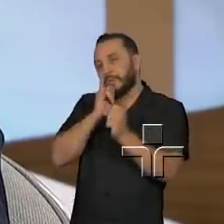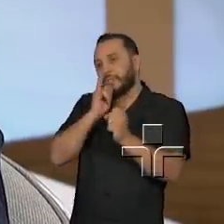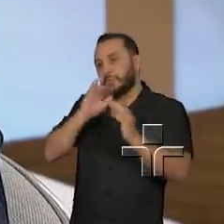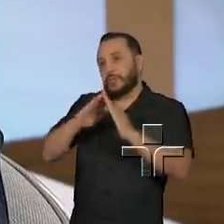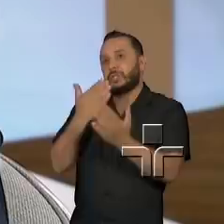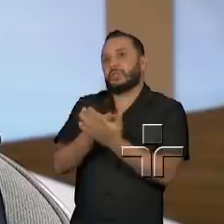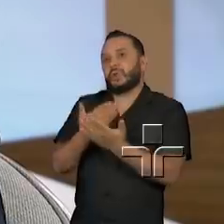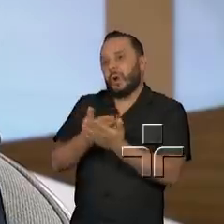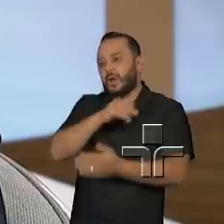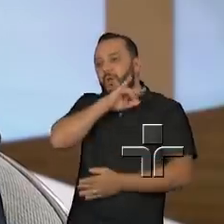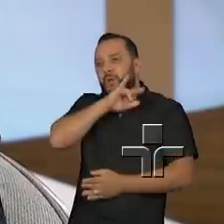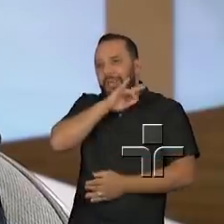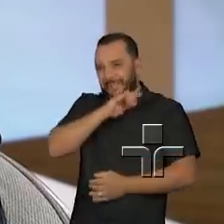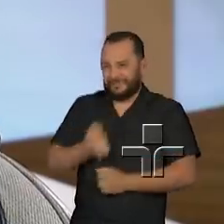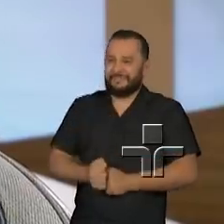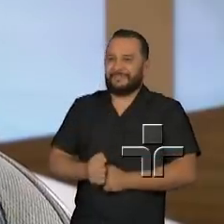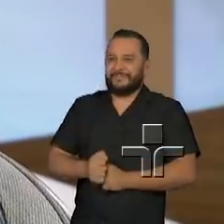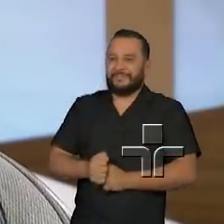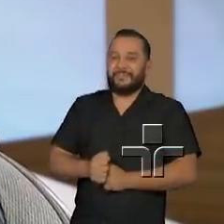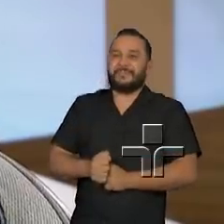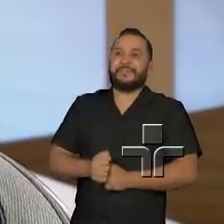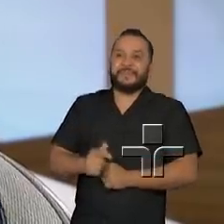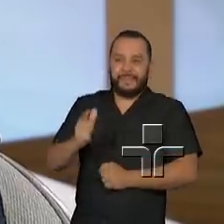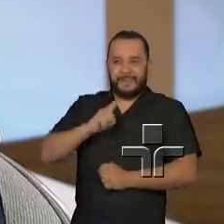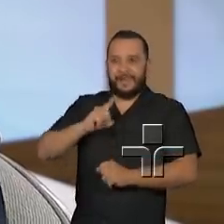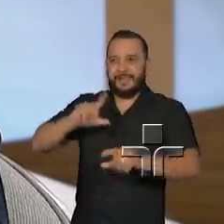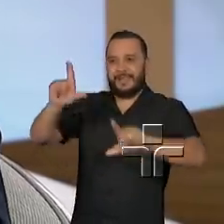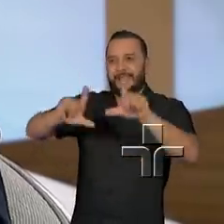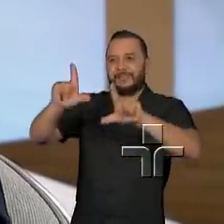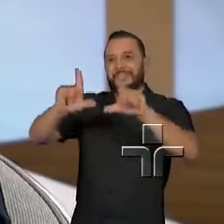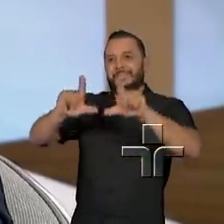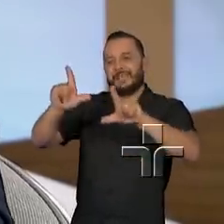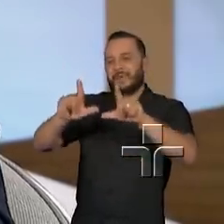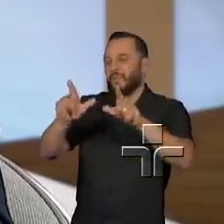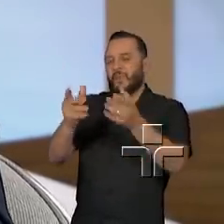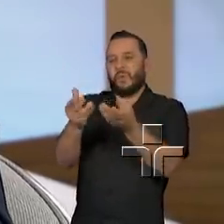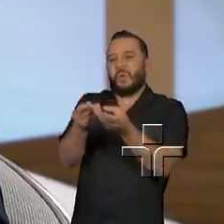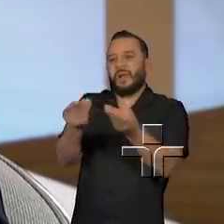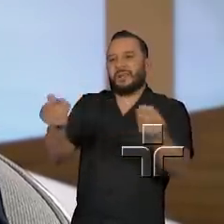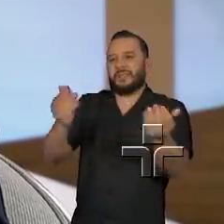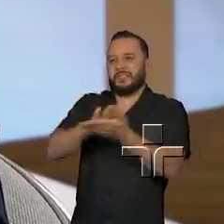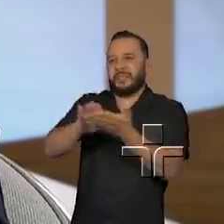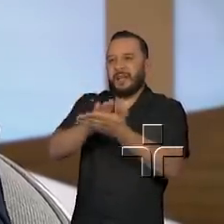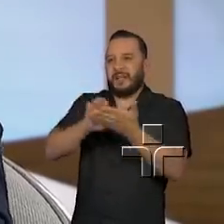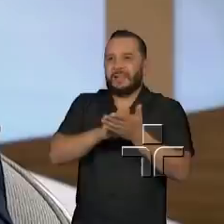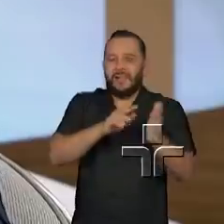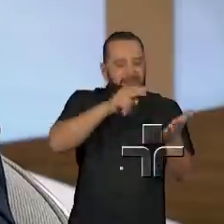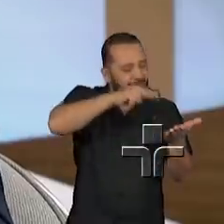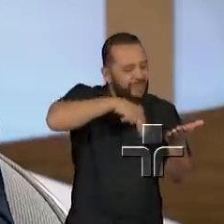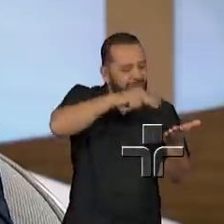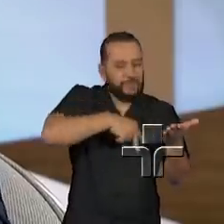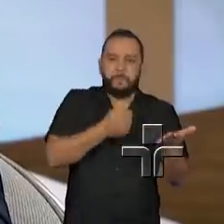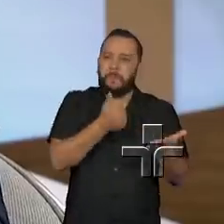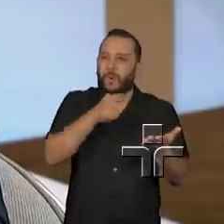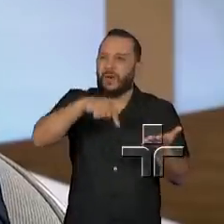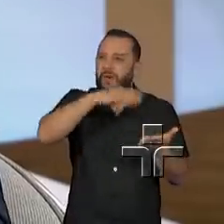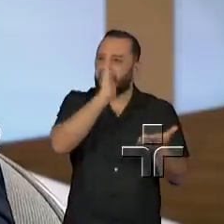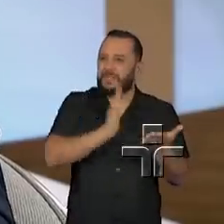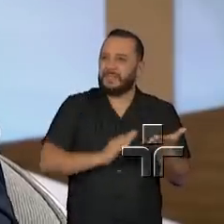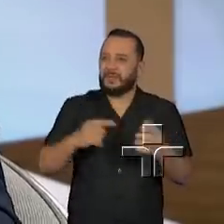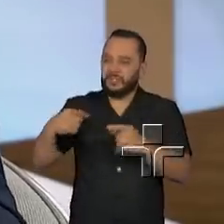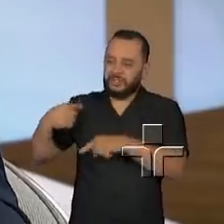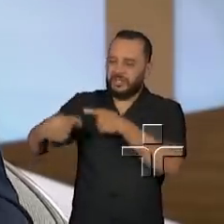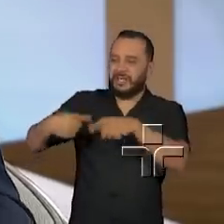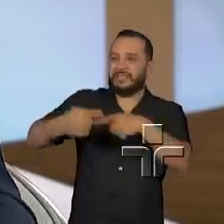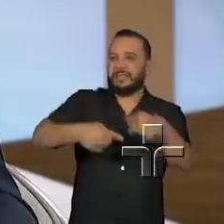estão bombardeadas por uma televisão aberta de péssima qualidade, se as pessoas não leem nada, porque cada vez leem menos, no Brasil já se lê pouco e as novas gerações leem